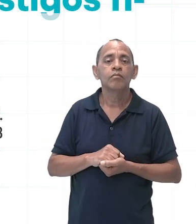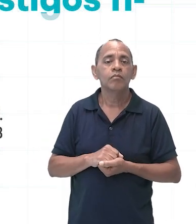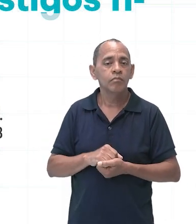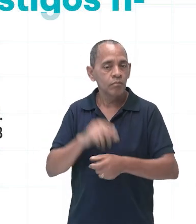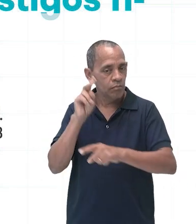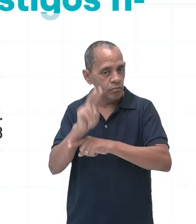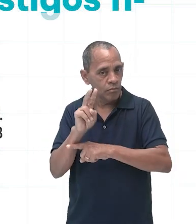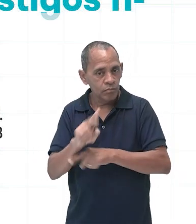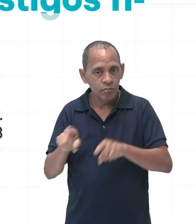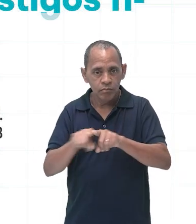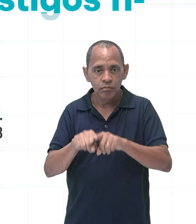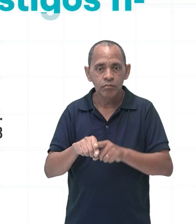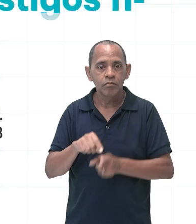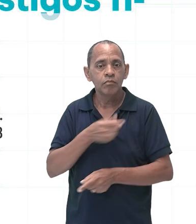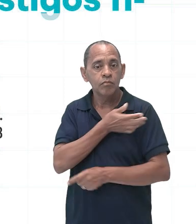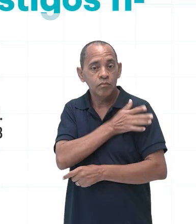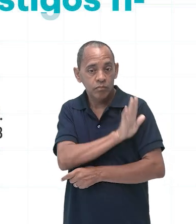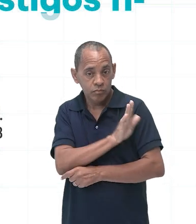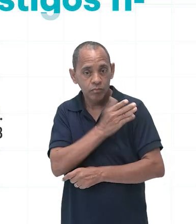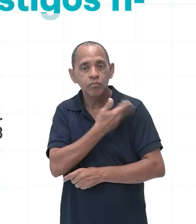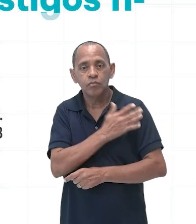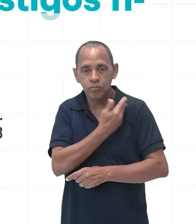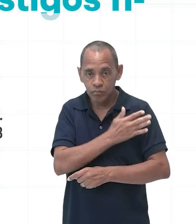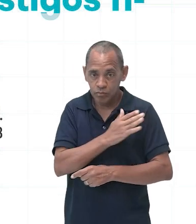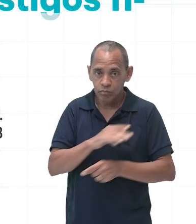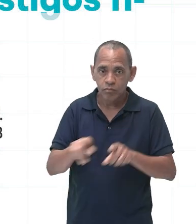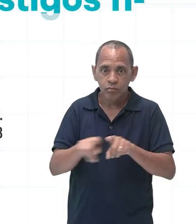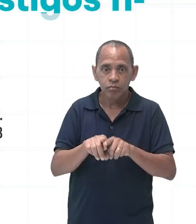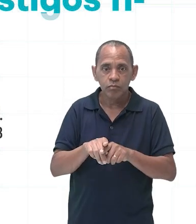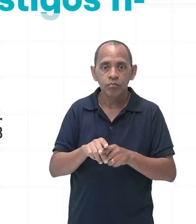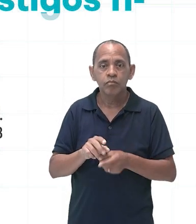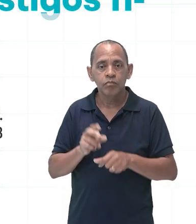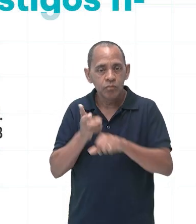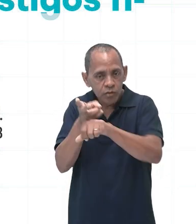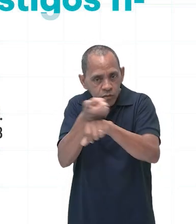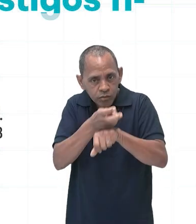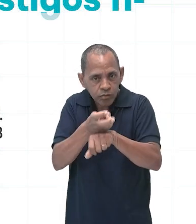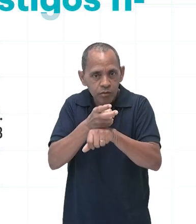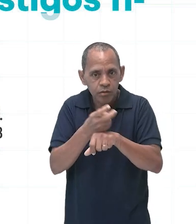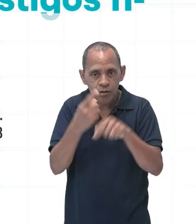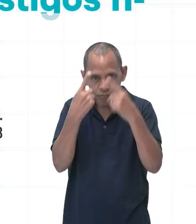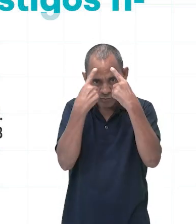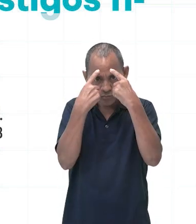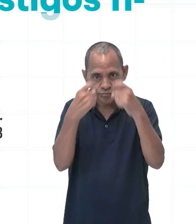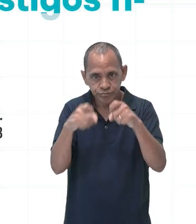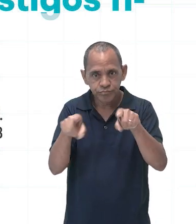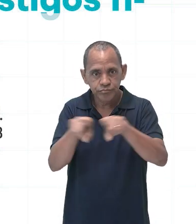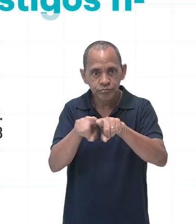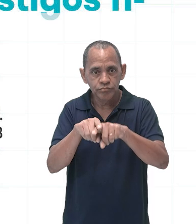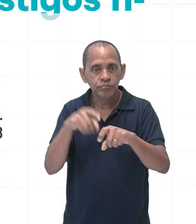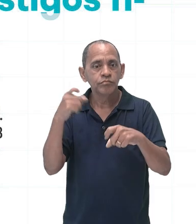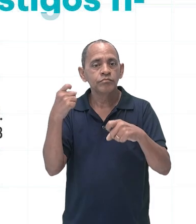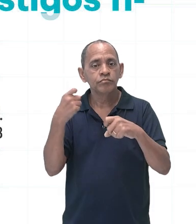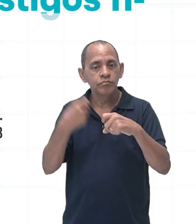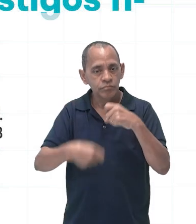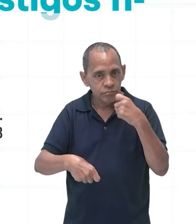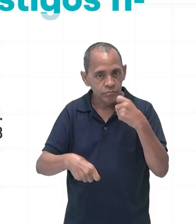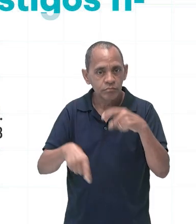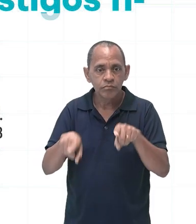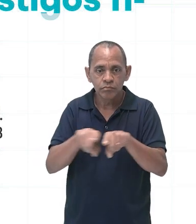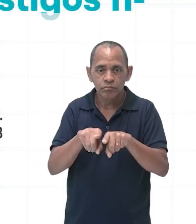descuido, discriminação, que é o preconceito, exploração, violência, crueldade